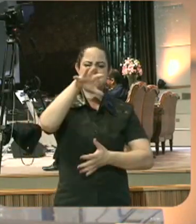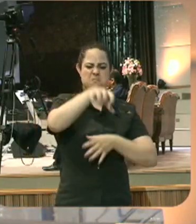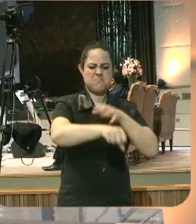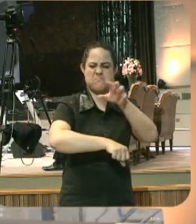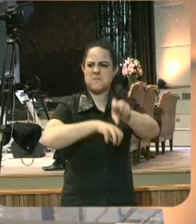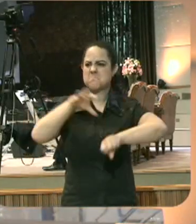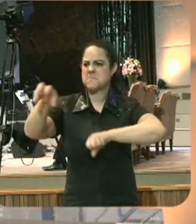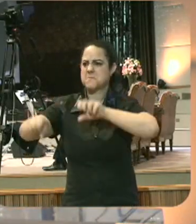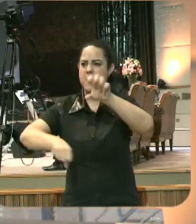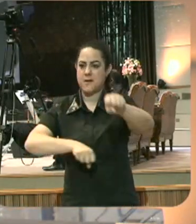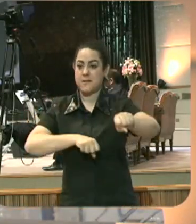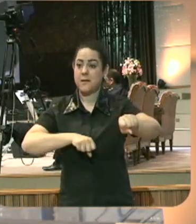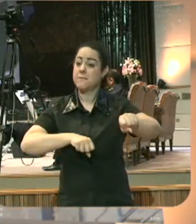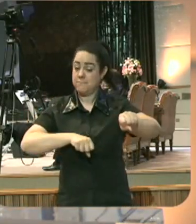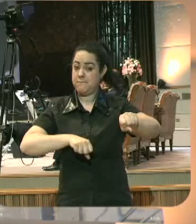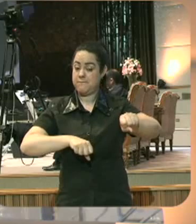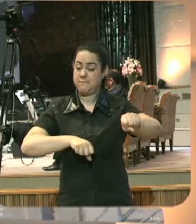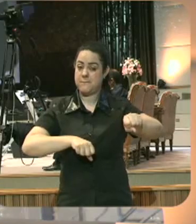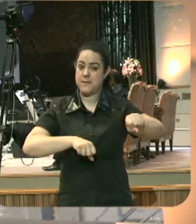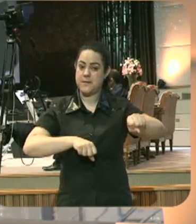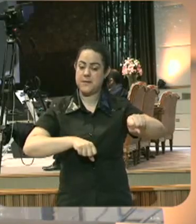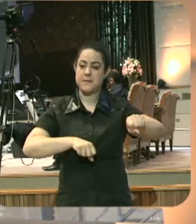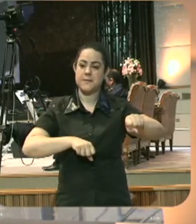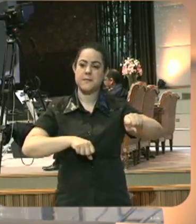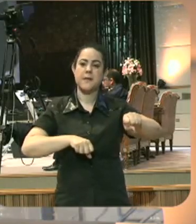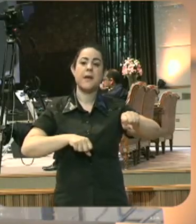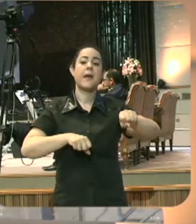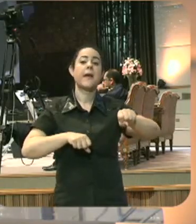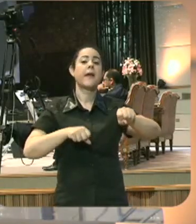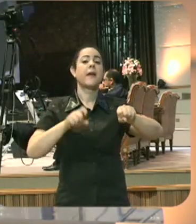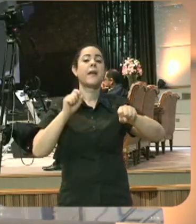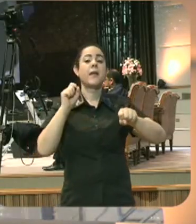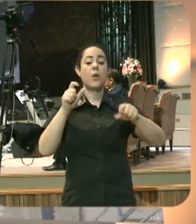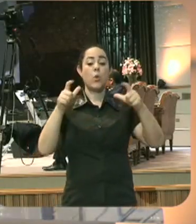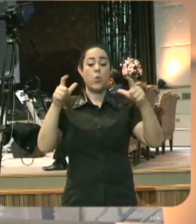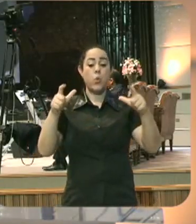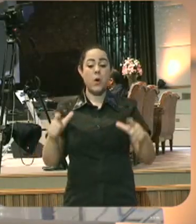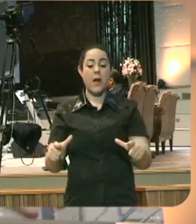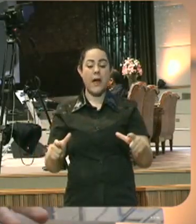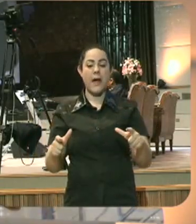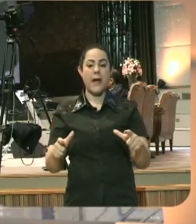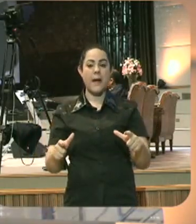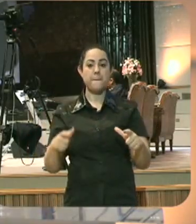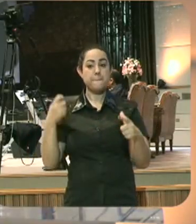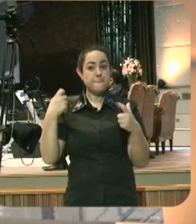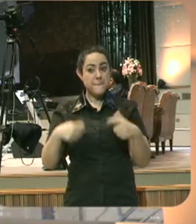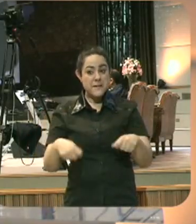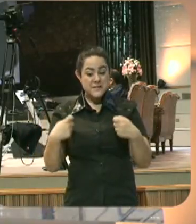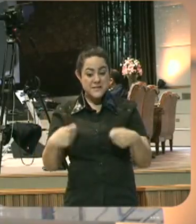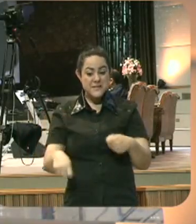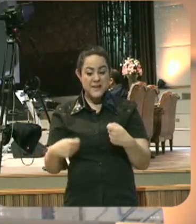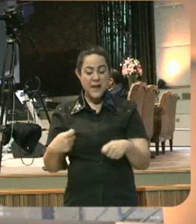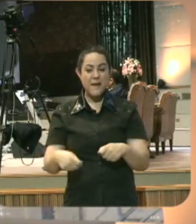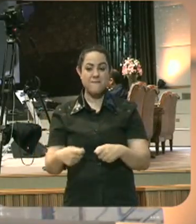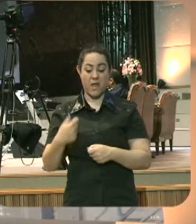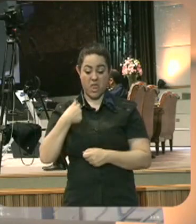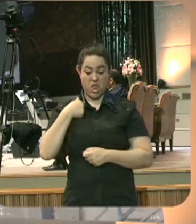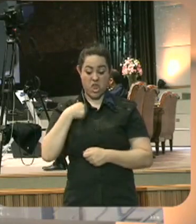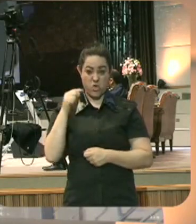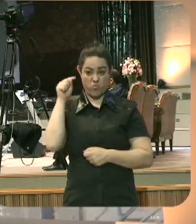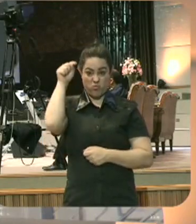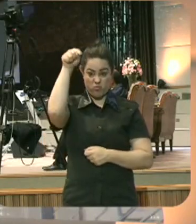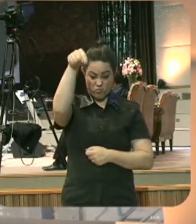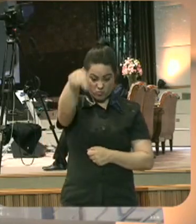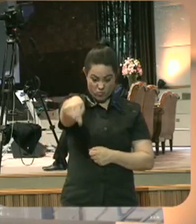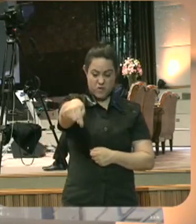dele. E ninguém ia tomar aquele lugar se não fosse ele. E ele tinha que marchar